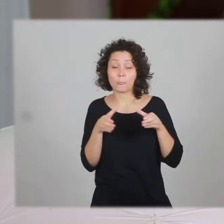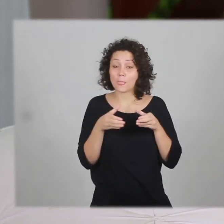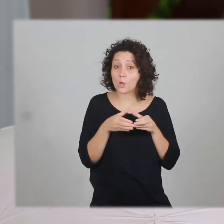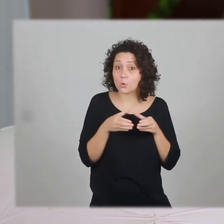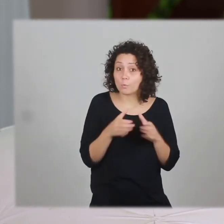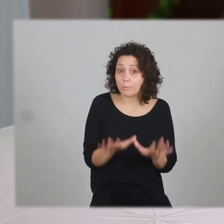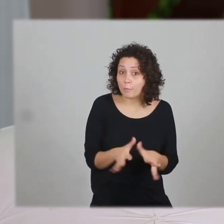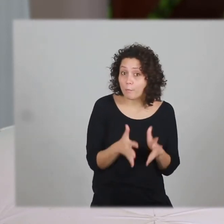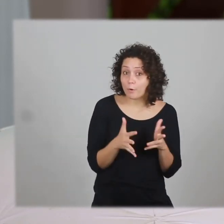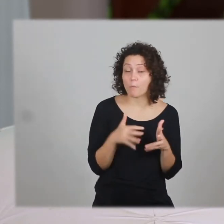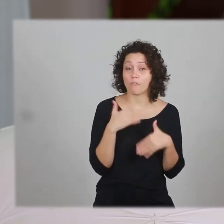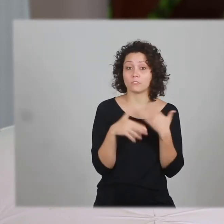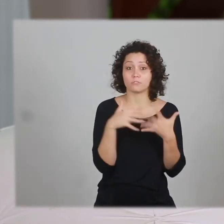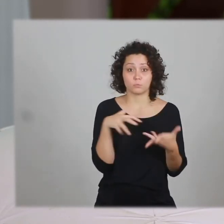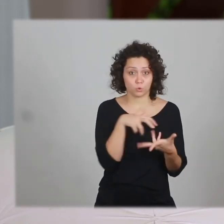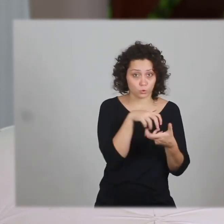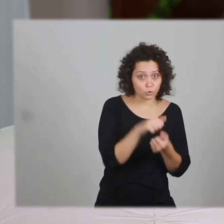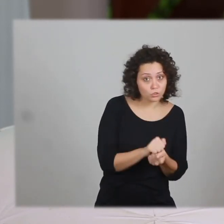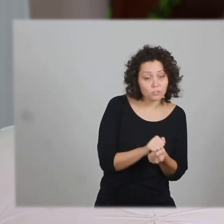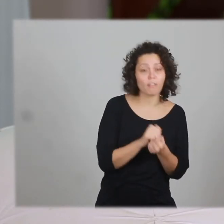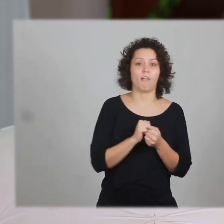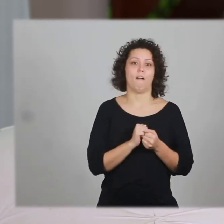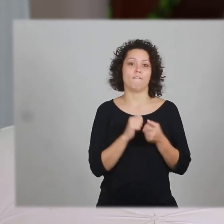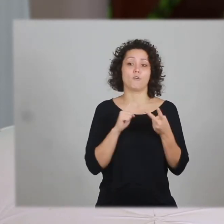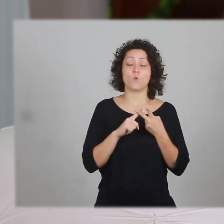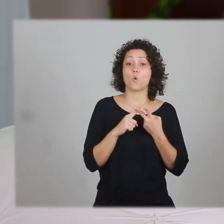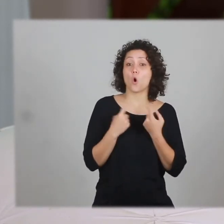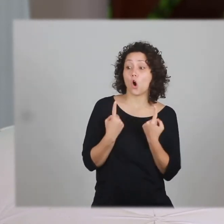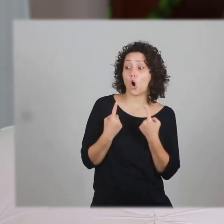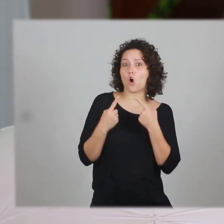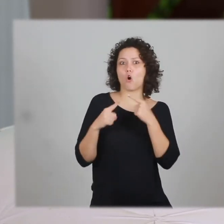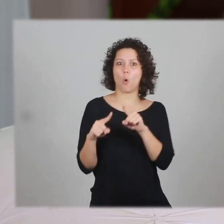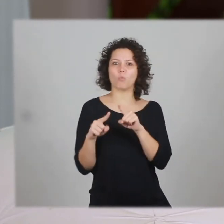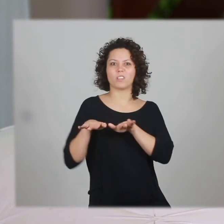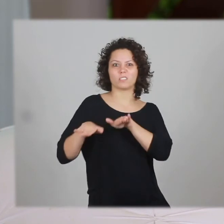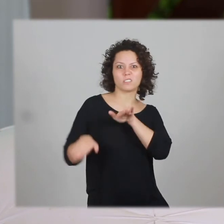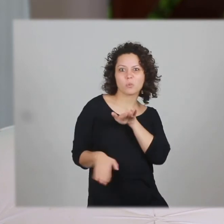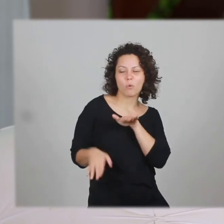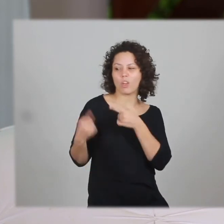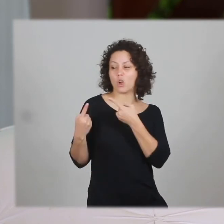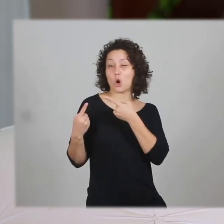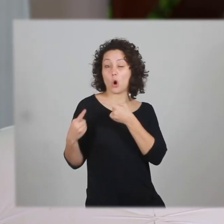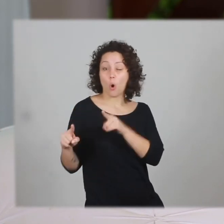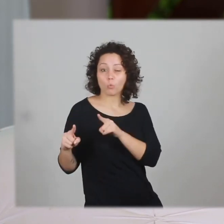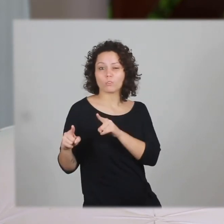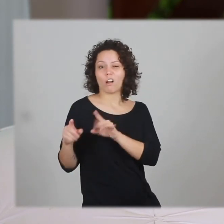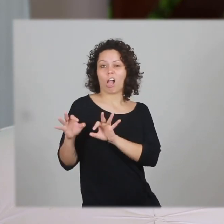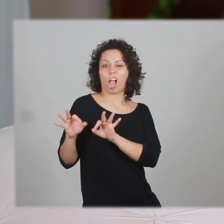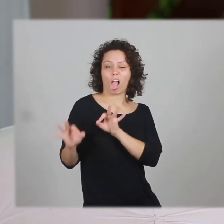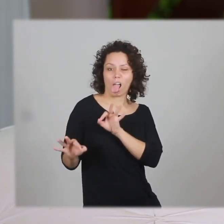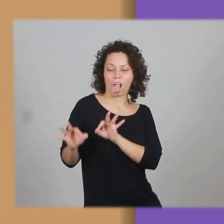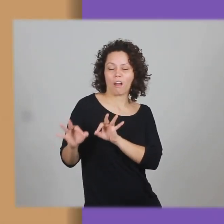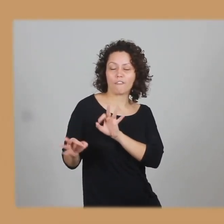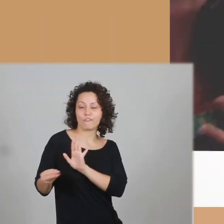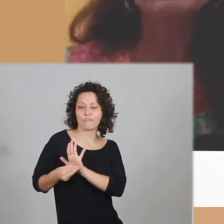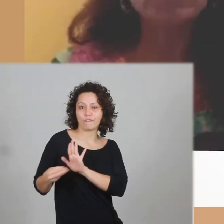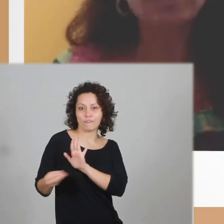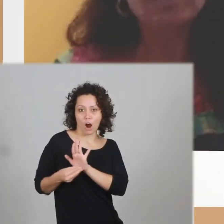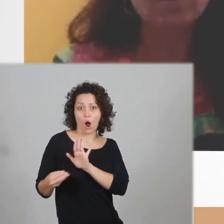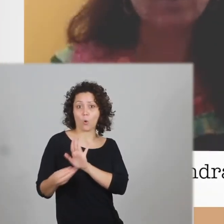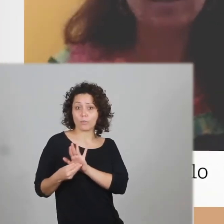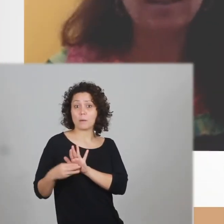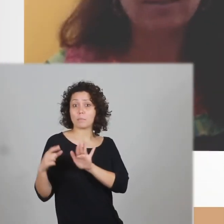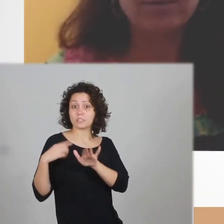universais e indivisíveis, com base no pleno envolvimento da sociedade civil em todos os espaços de tomada de decisão. O